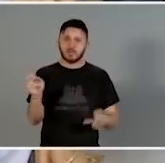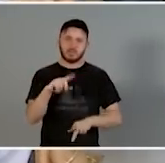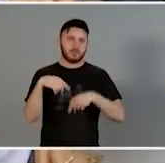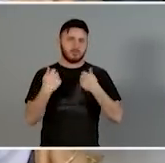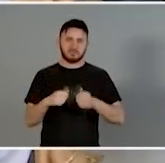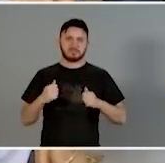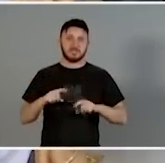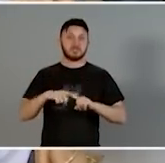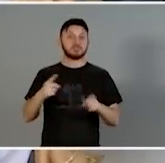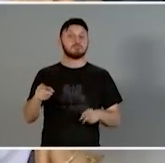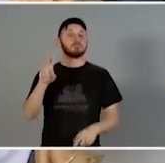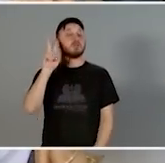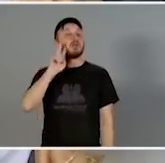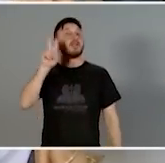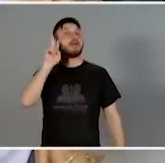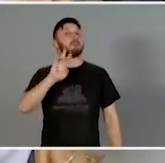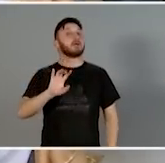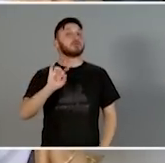veio.